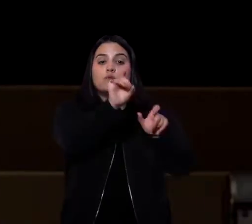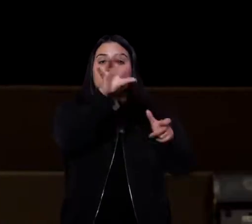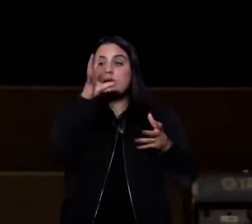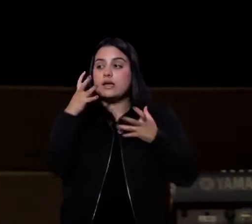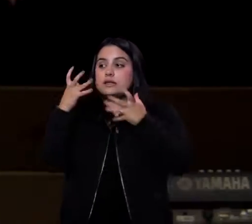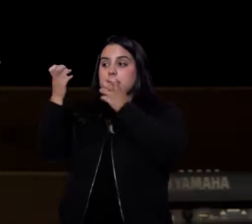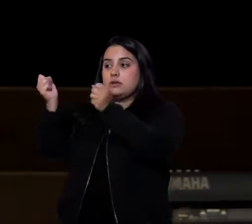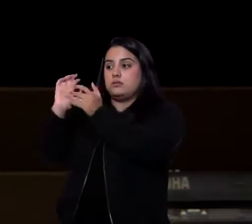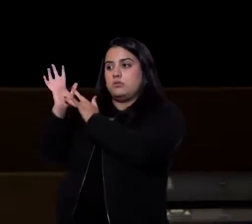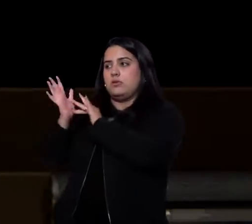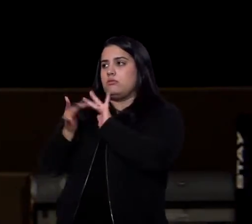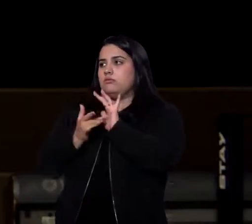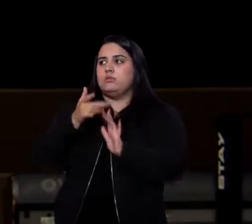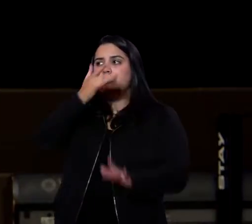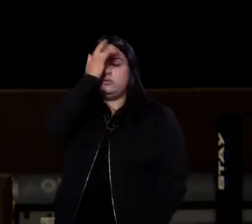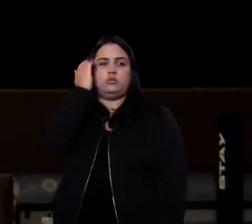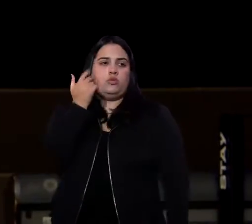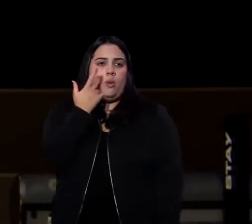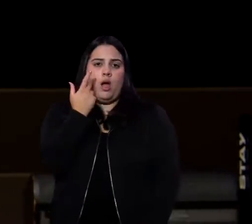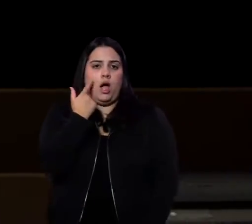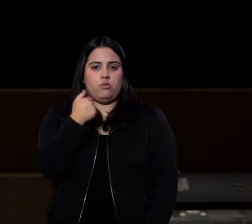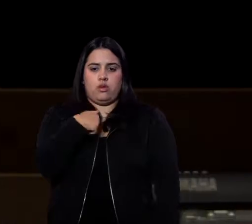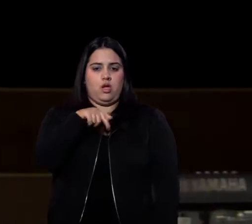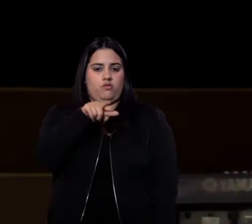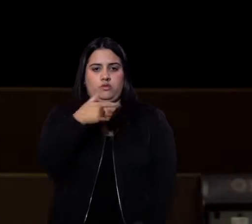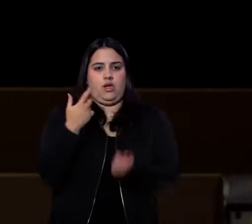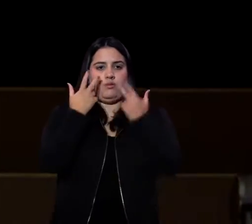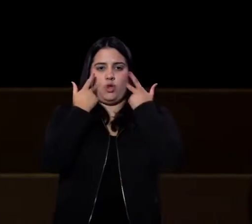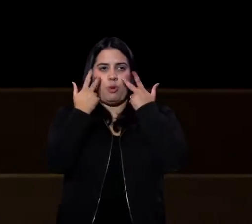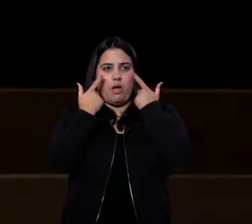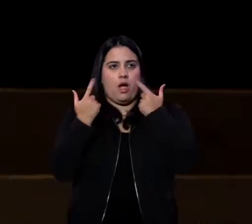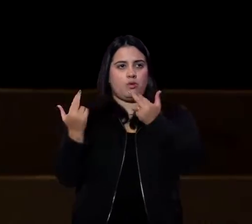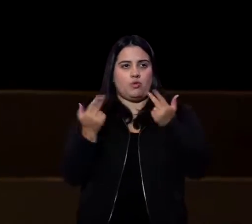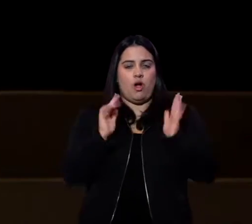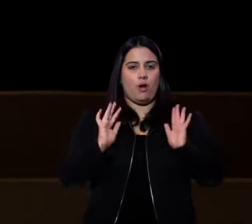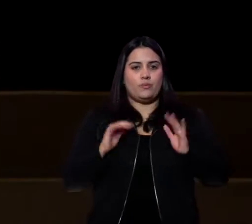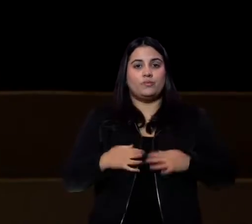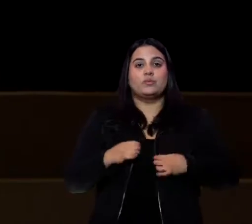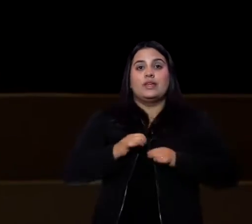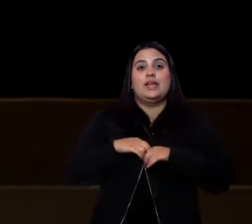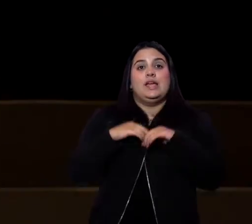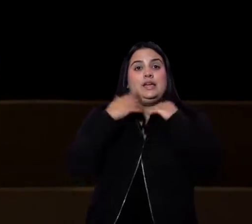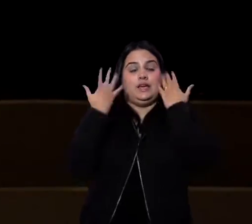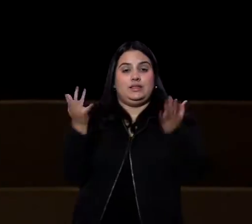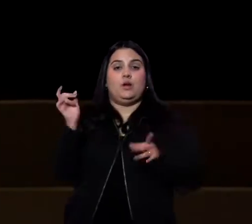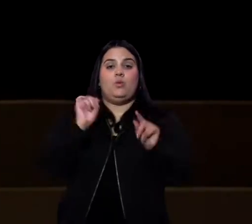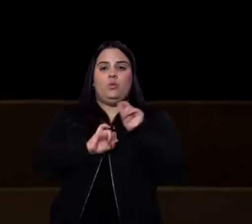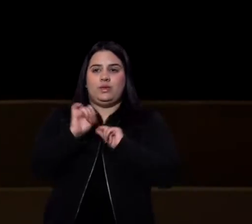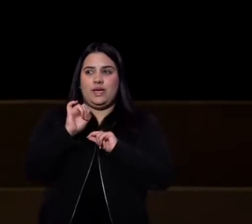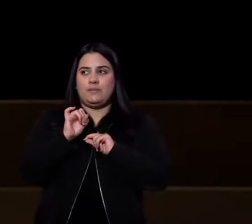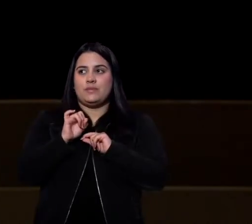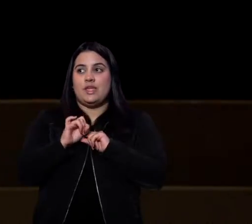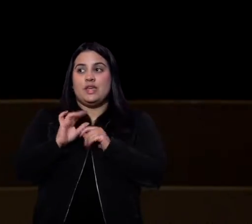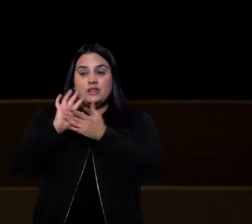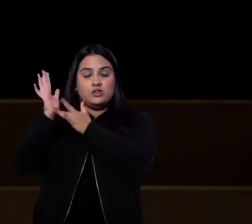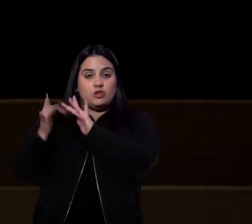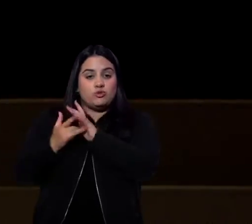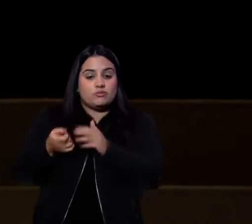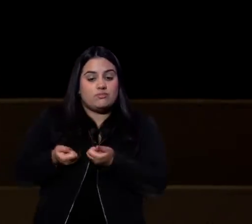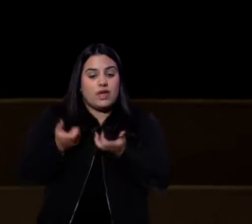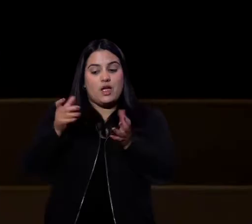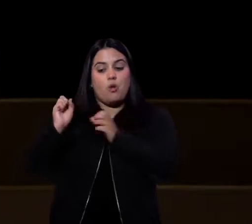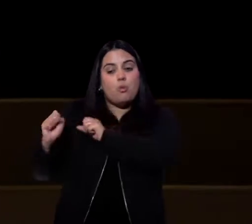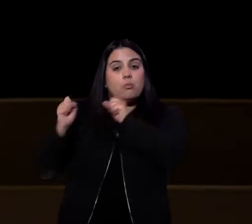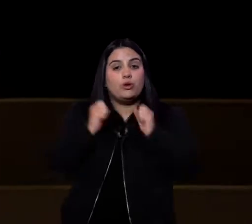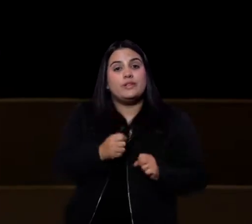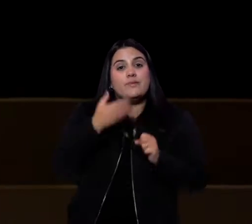comuns, como eu, como você, a partir disso, Ele liberaria um poder muito maior, para que a gente pudesse